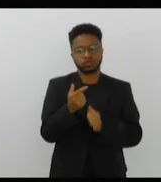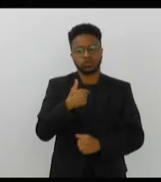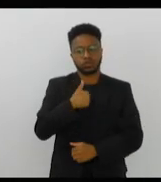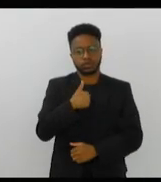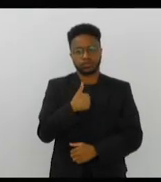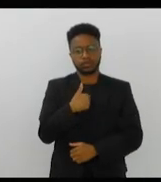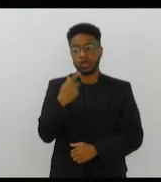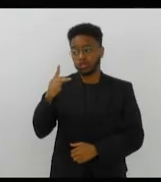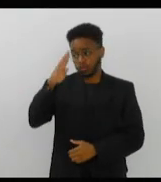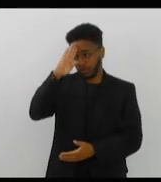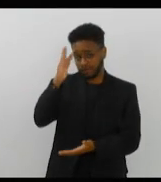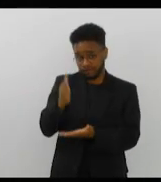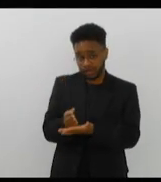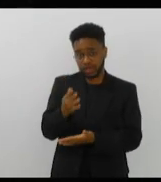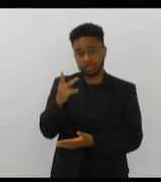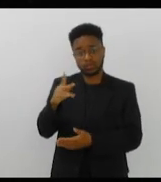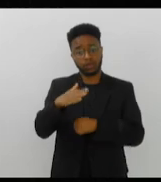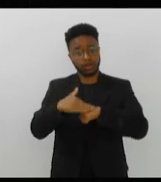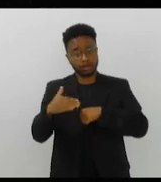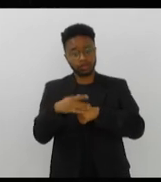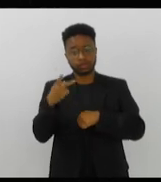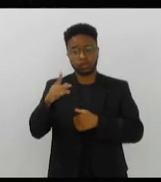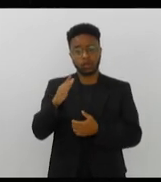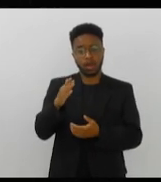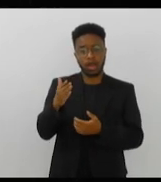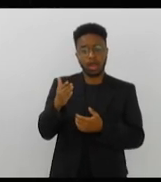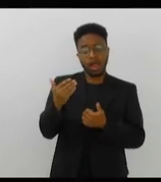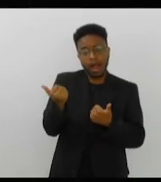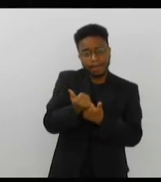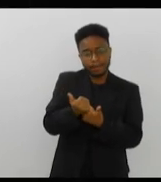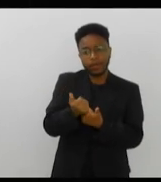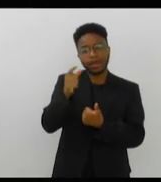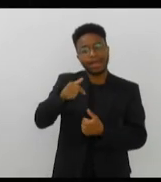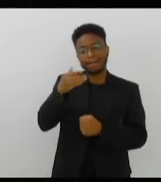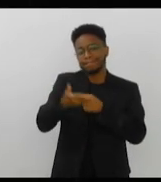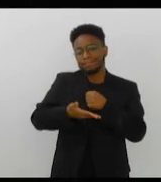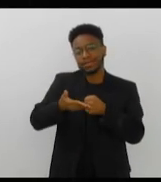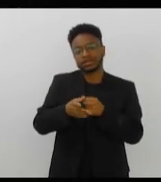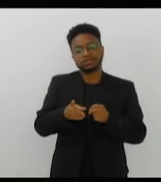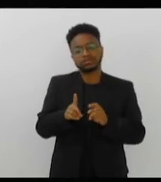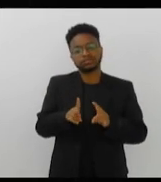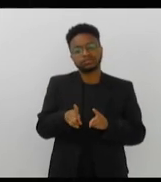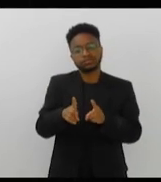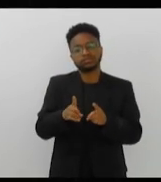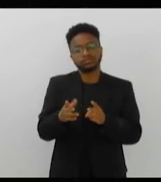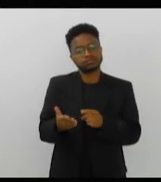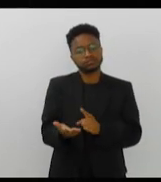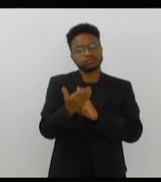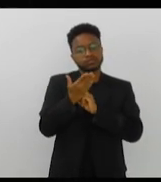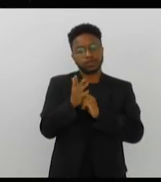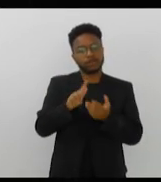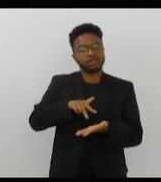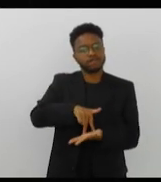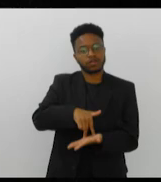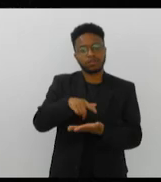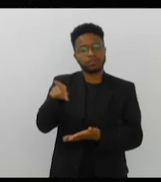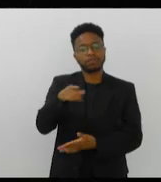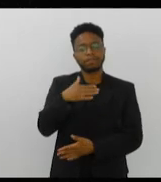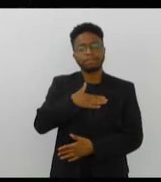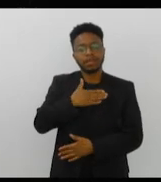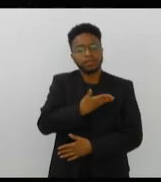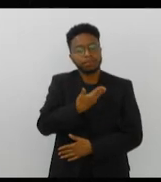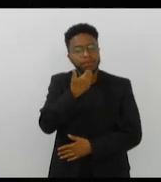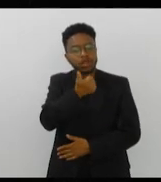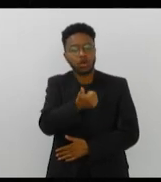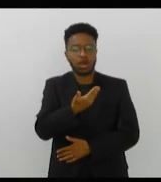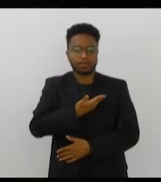fé, o seu carinho, o seu apoio são os pilares que me mantiveram firme. Você é minha melhor amiga, minha inspiração.